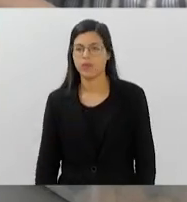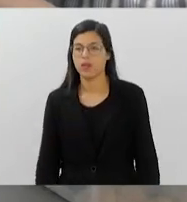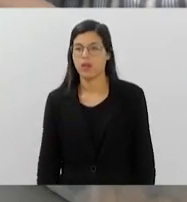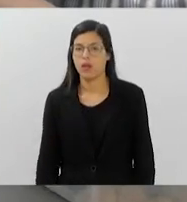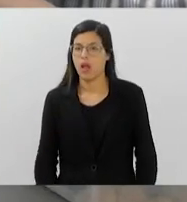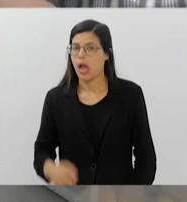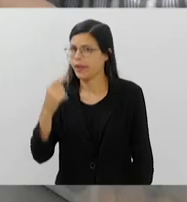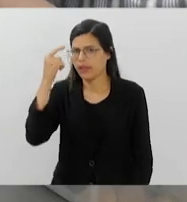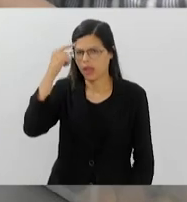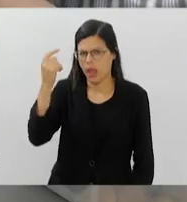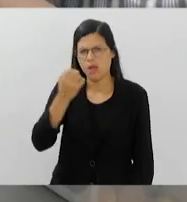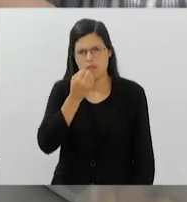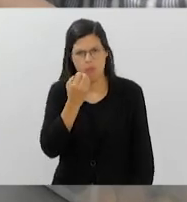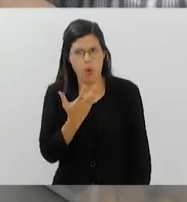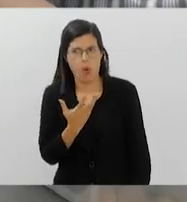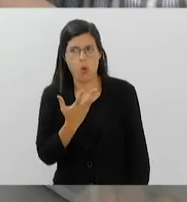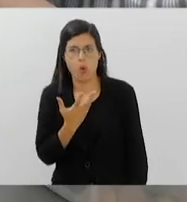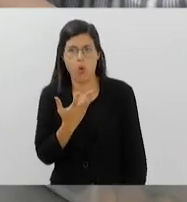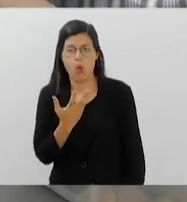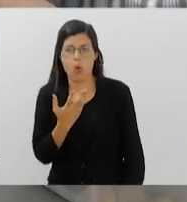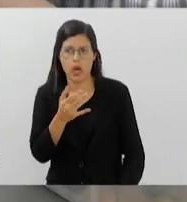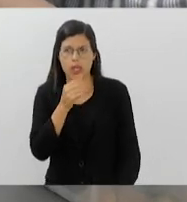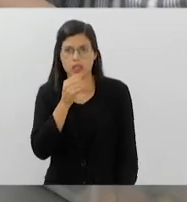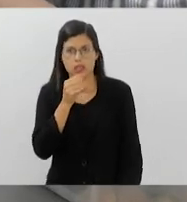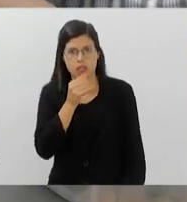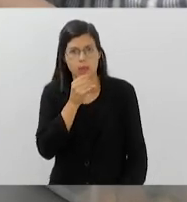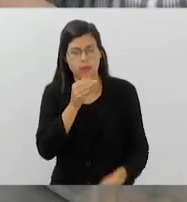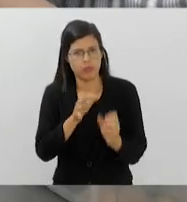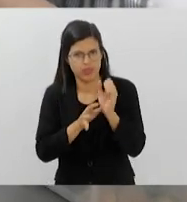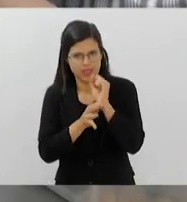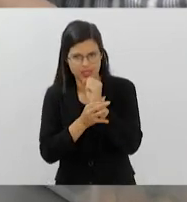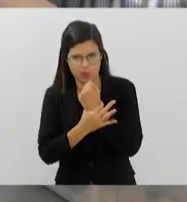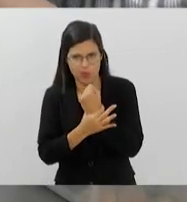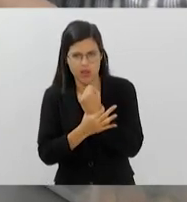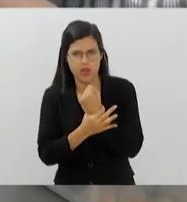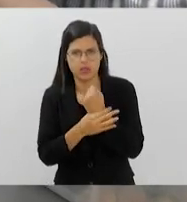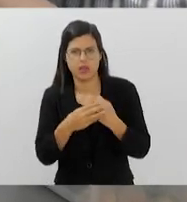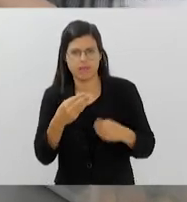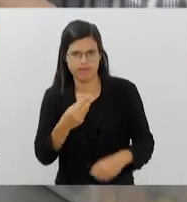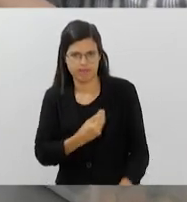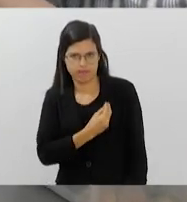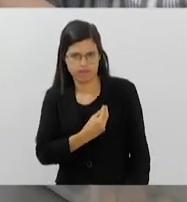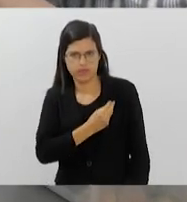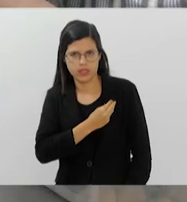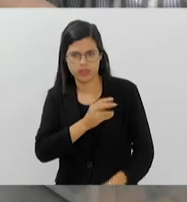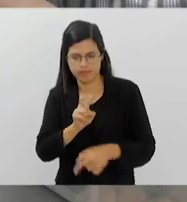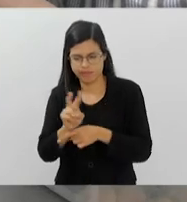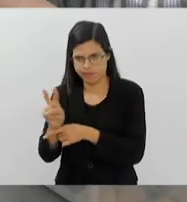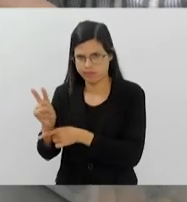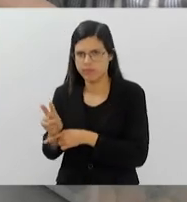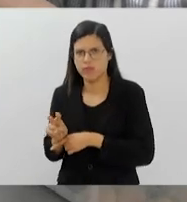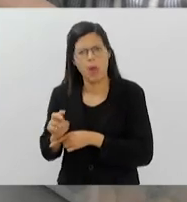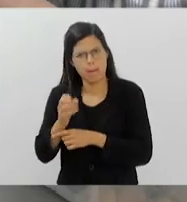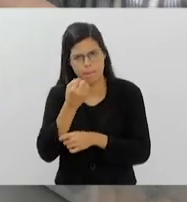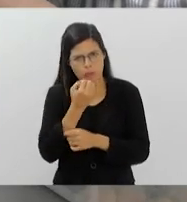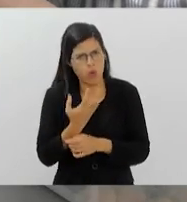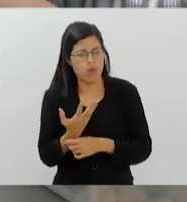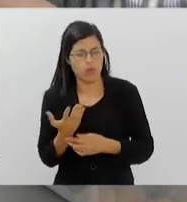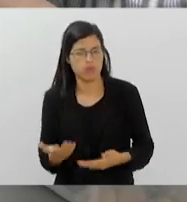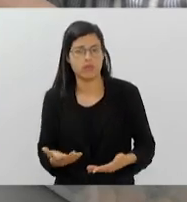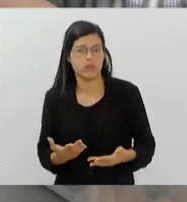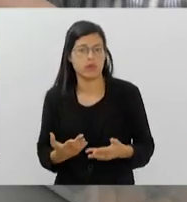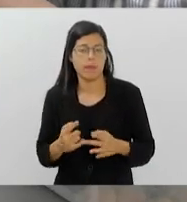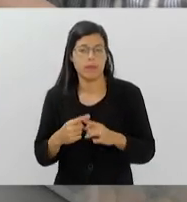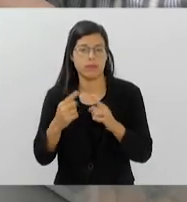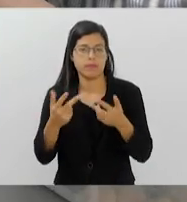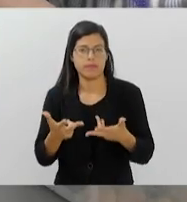má. Aliás, o segurança presente faz isso de alguma forma. Em suma, agora o que eu vejo é o seguinte, olha,